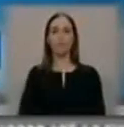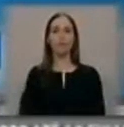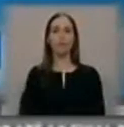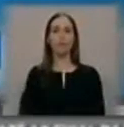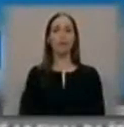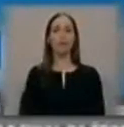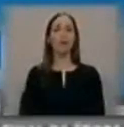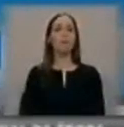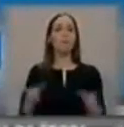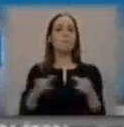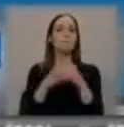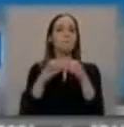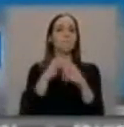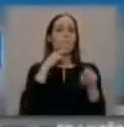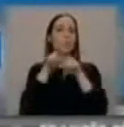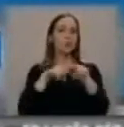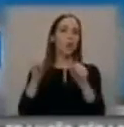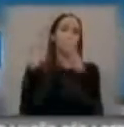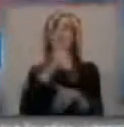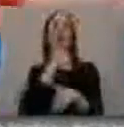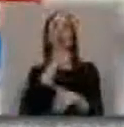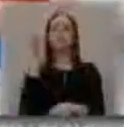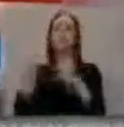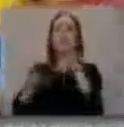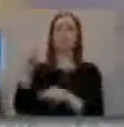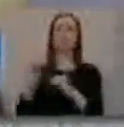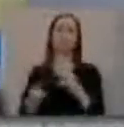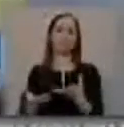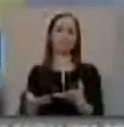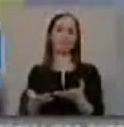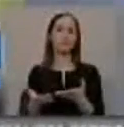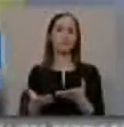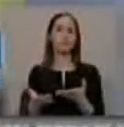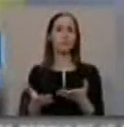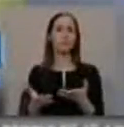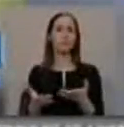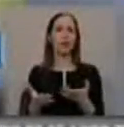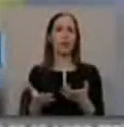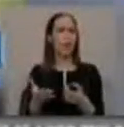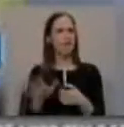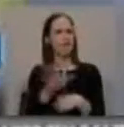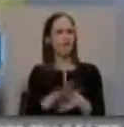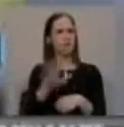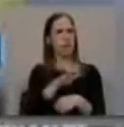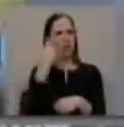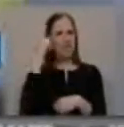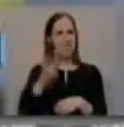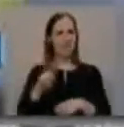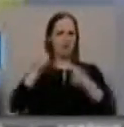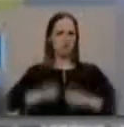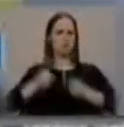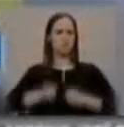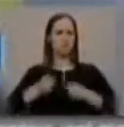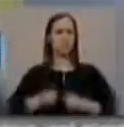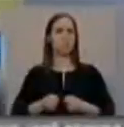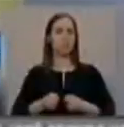partidos da oposição criticam a carta e o conteúdo da mesma. De uma forma vingativa e até birrenta, insiste